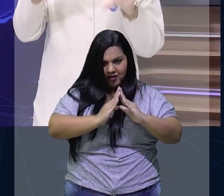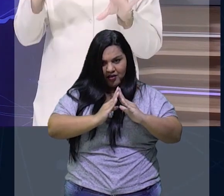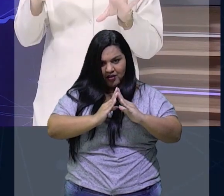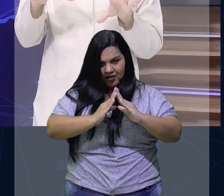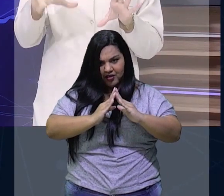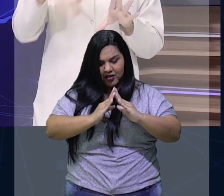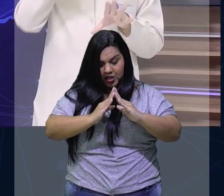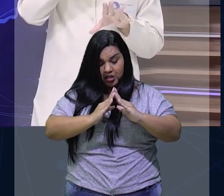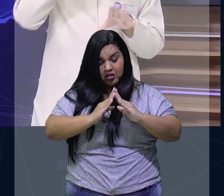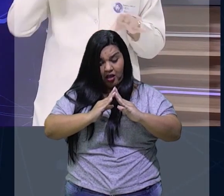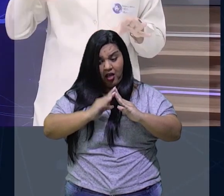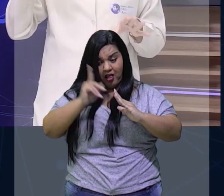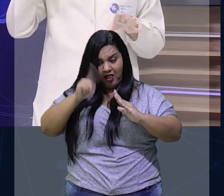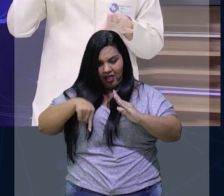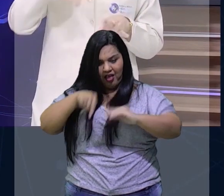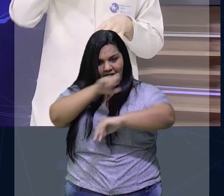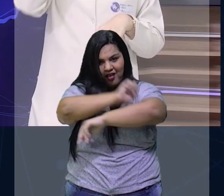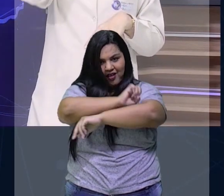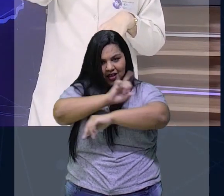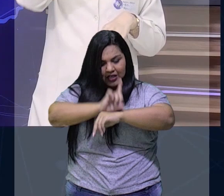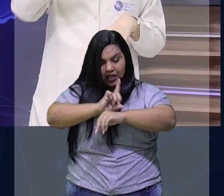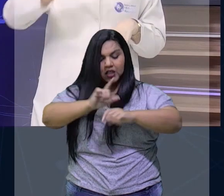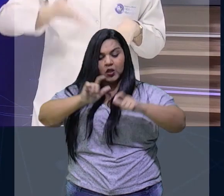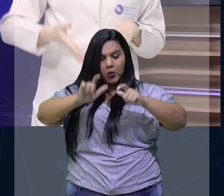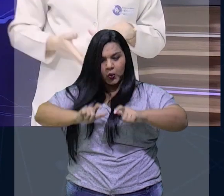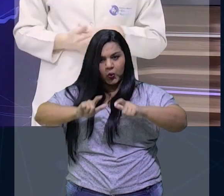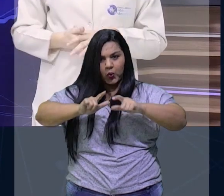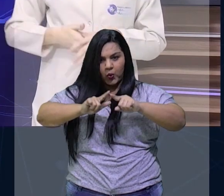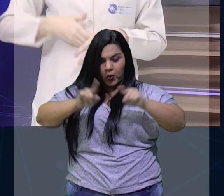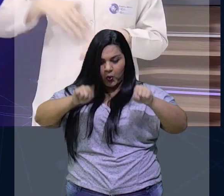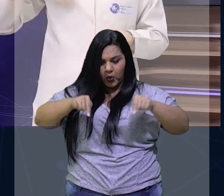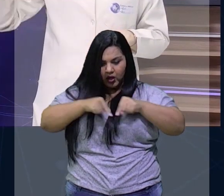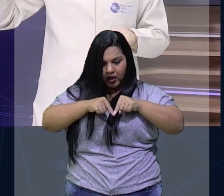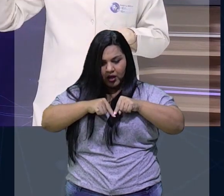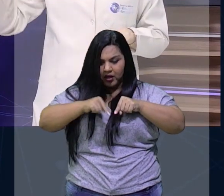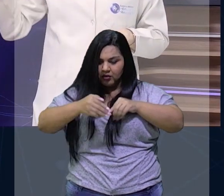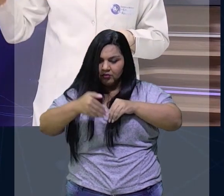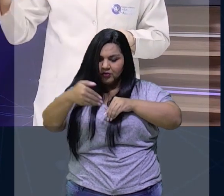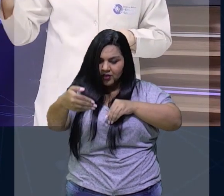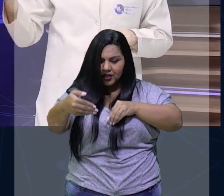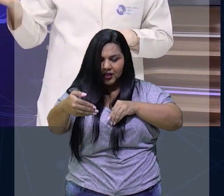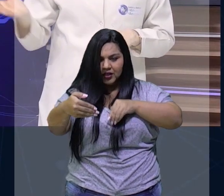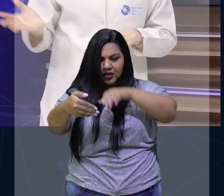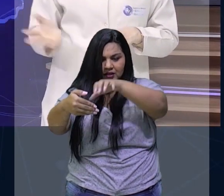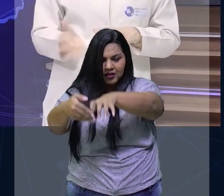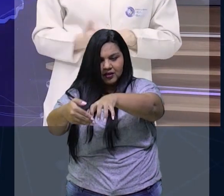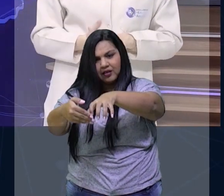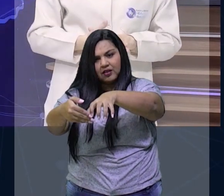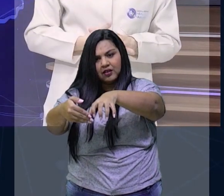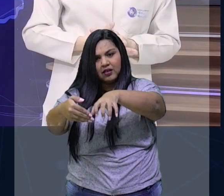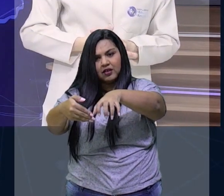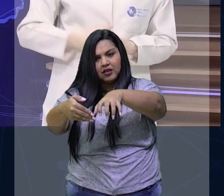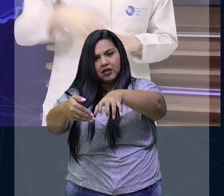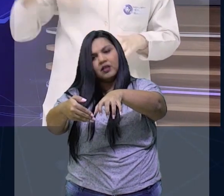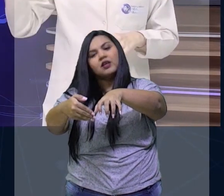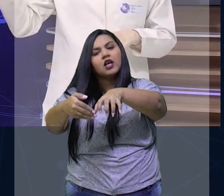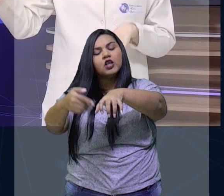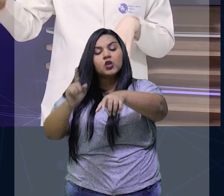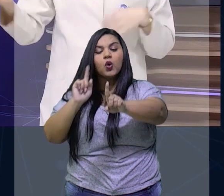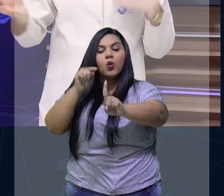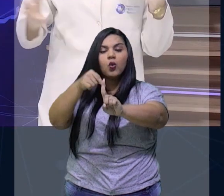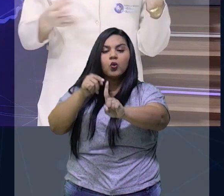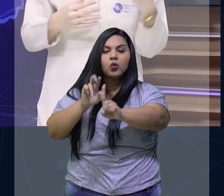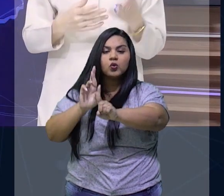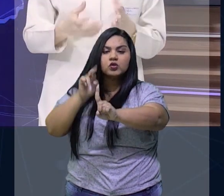que é o centro de mídias, né? Desenhei ali um quadrado, aí tem a Seduc aqui do lado, aí posso colocar outros pontos de referência,